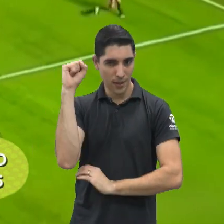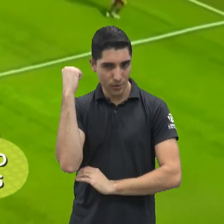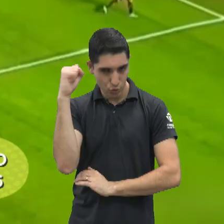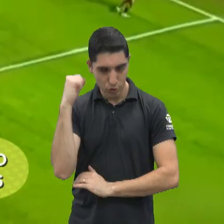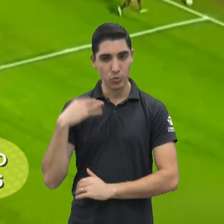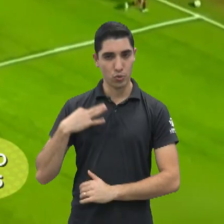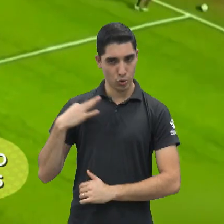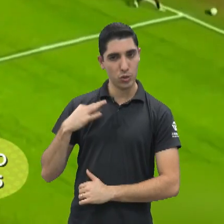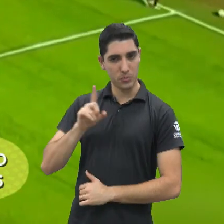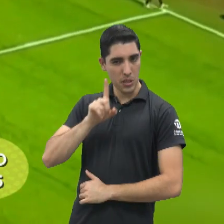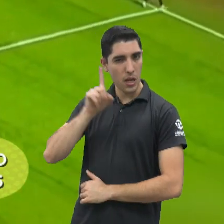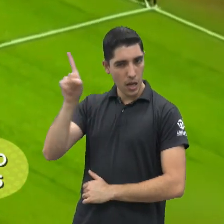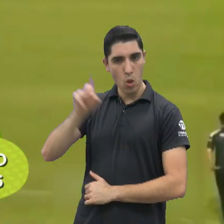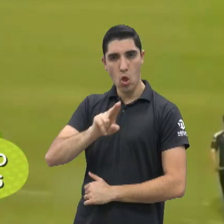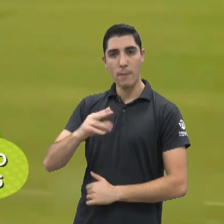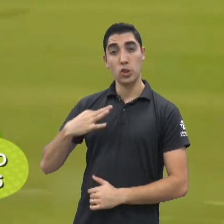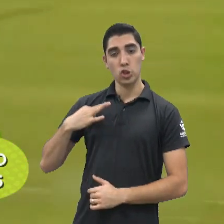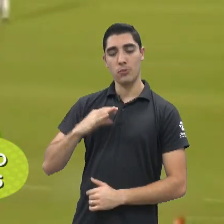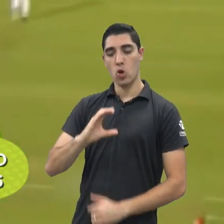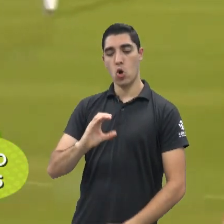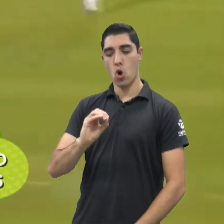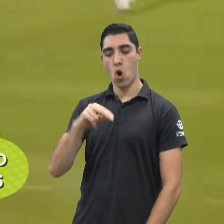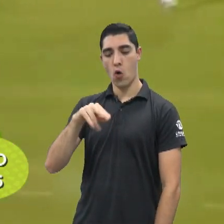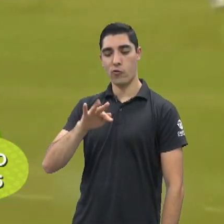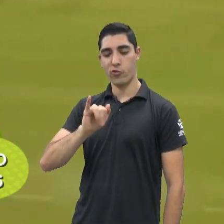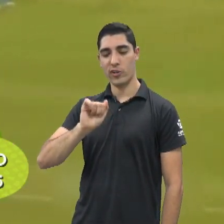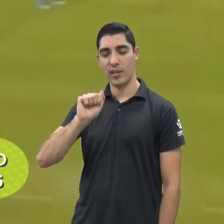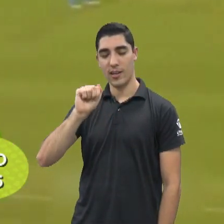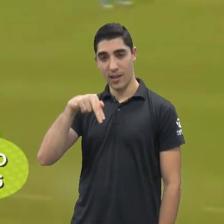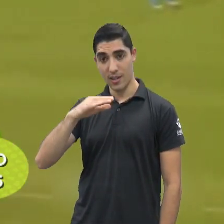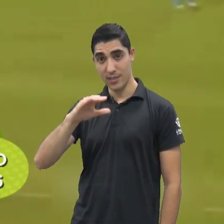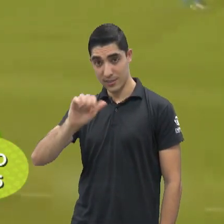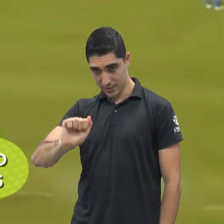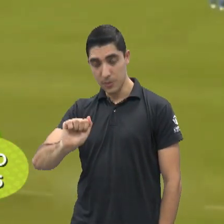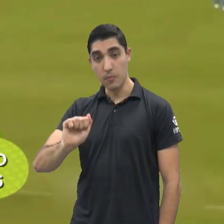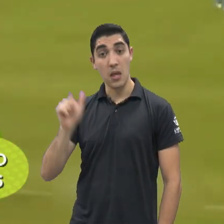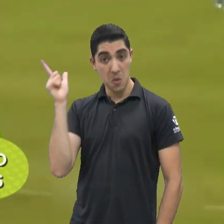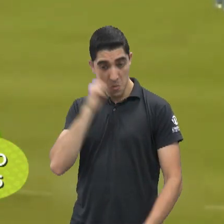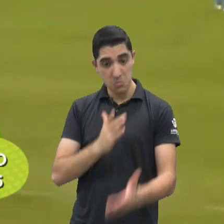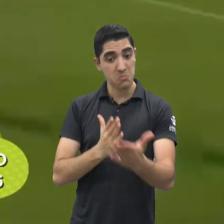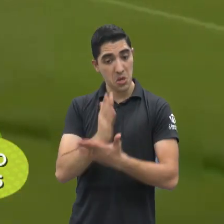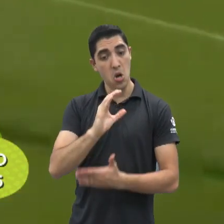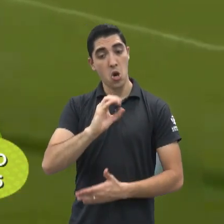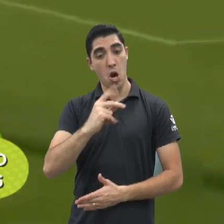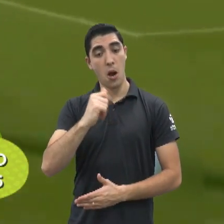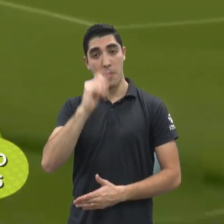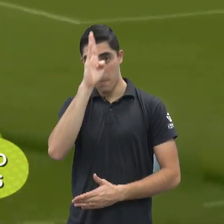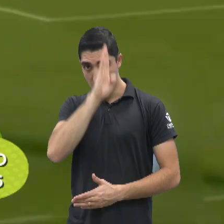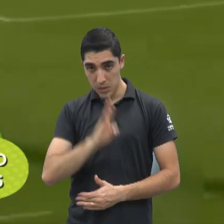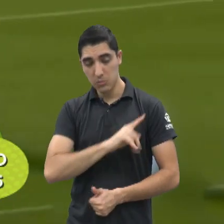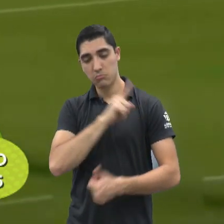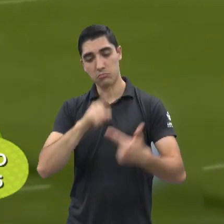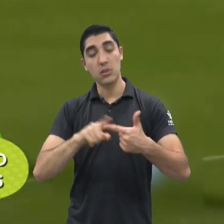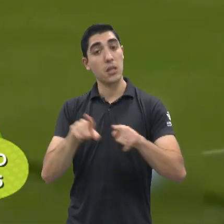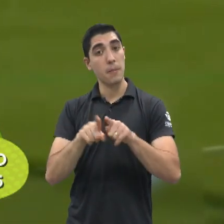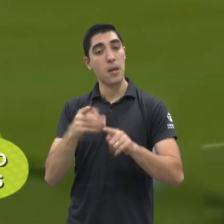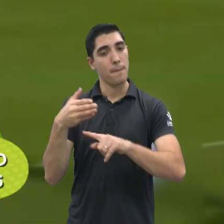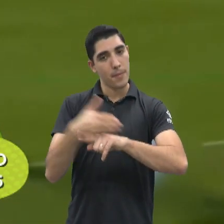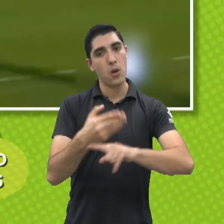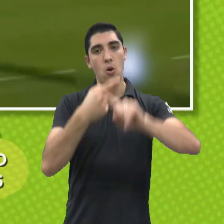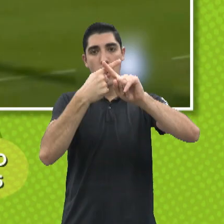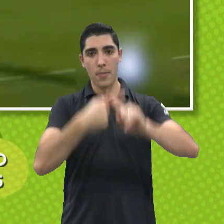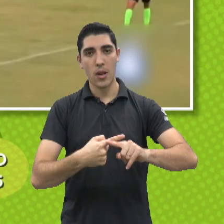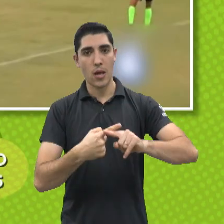Campeonato Brasileiro e ainda conseguiu a vaga para as Copas do Brasil e do Nordeste. O Jefferson foi formado